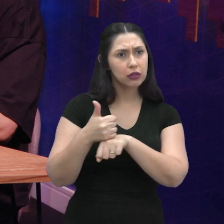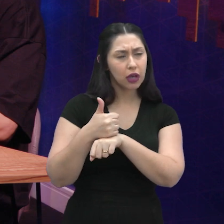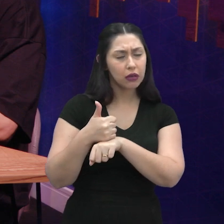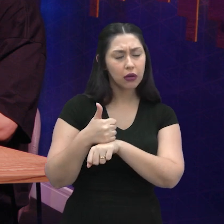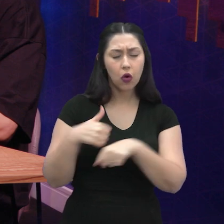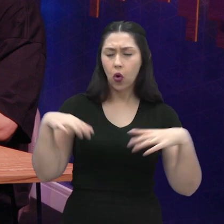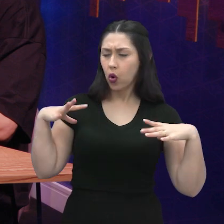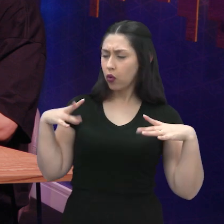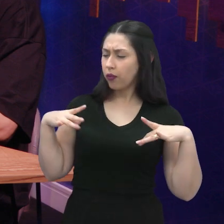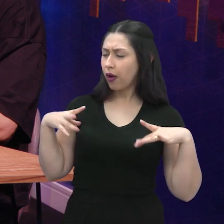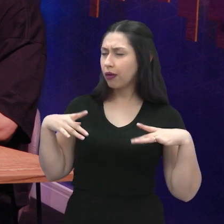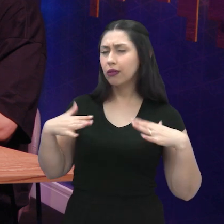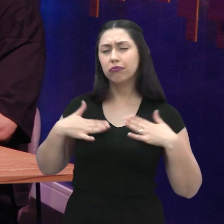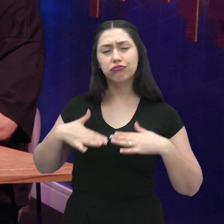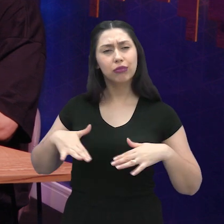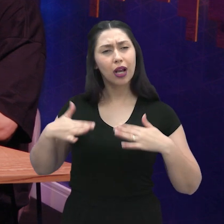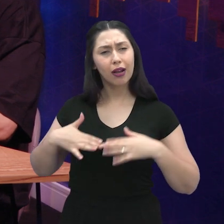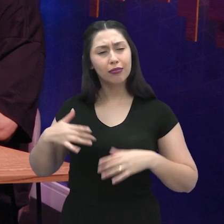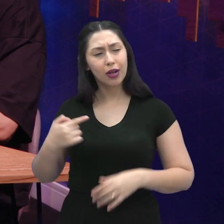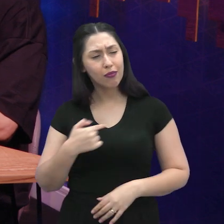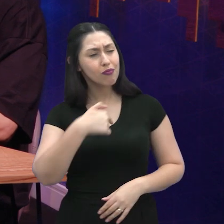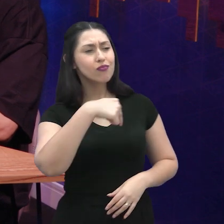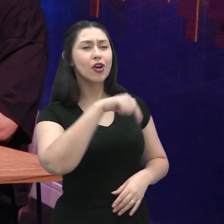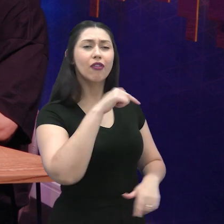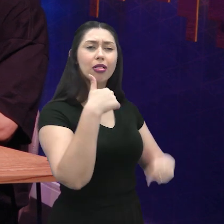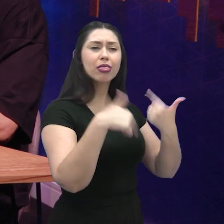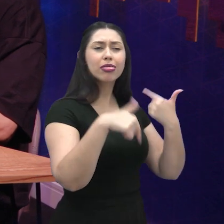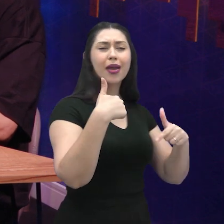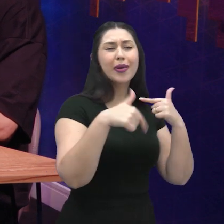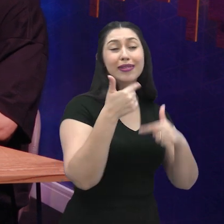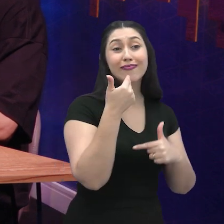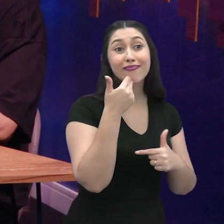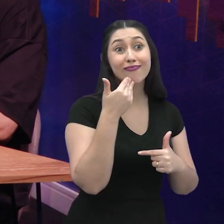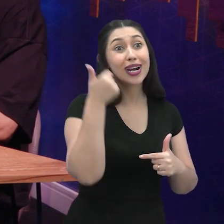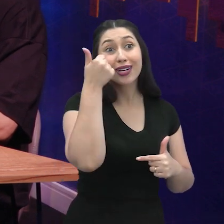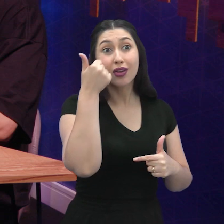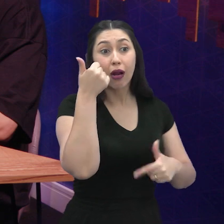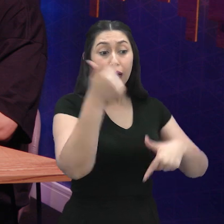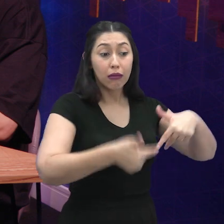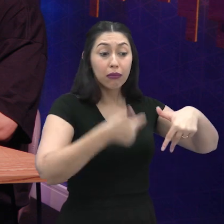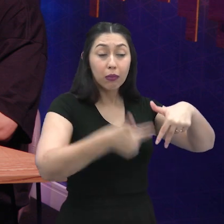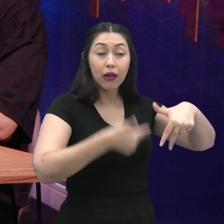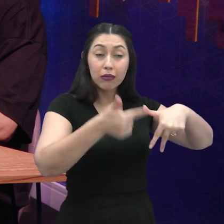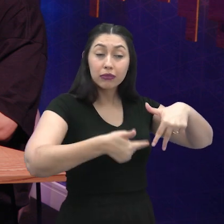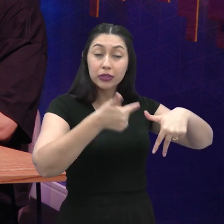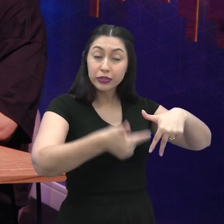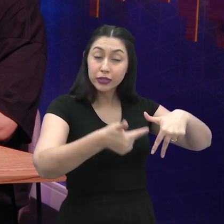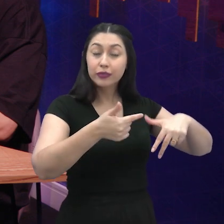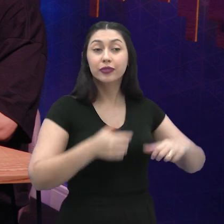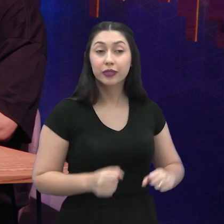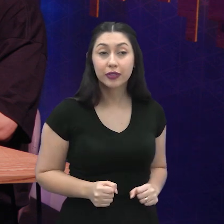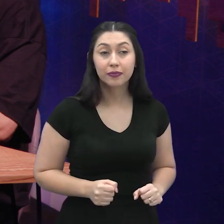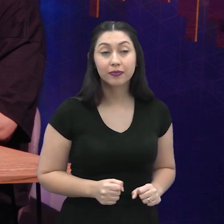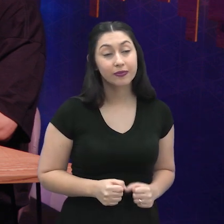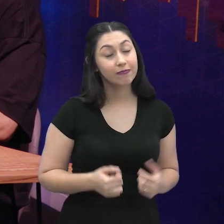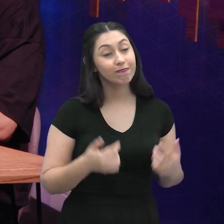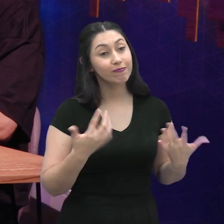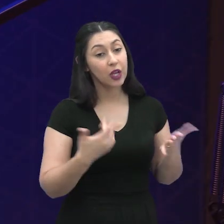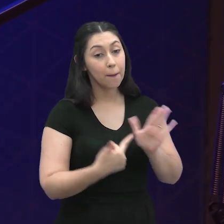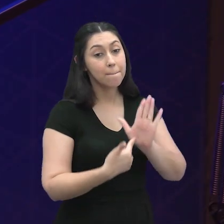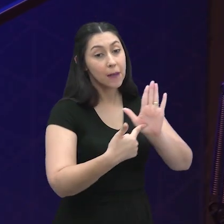trabalhadores eles estão na empresa, eles estão mais relaxados, eles estão mais tranquilos, estão com a cabeça descansada, então são mais produtivos